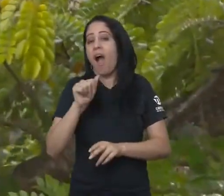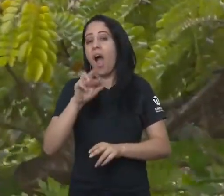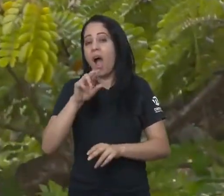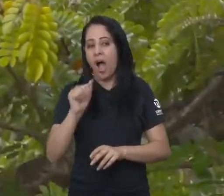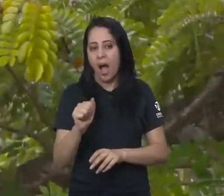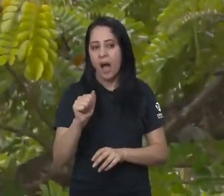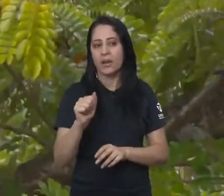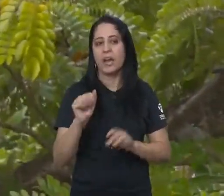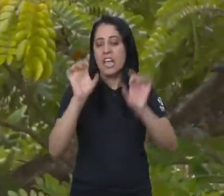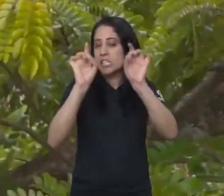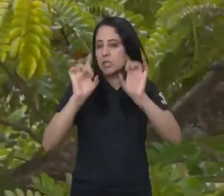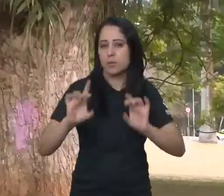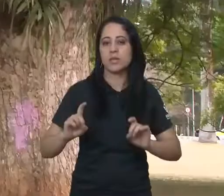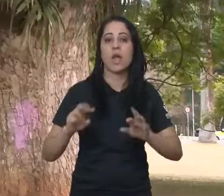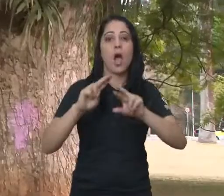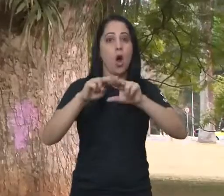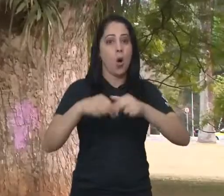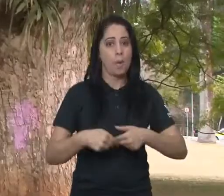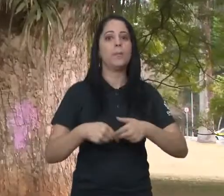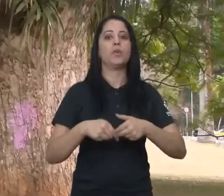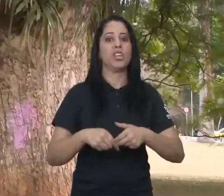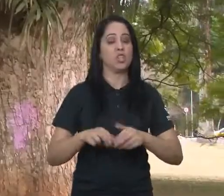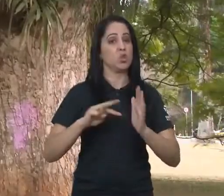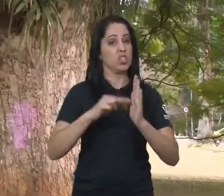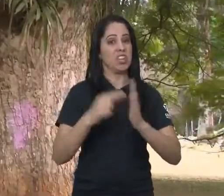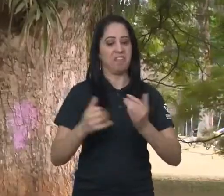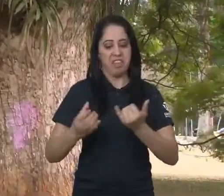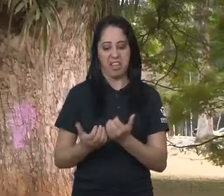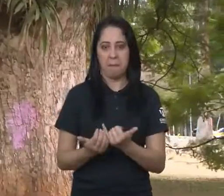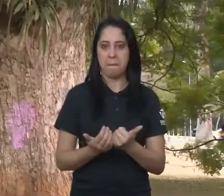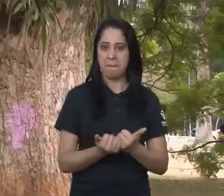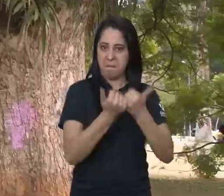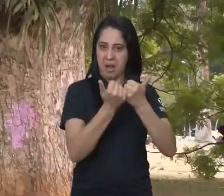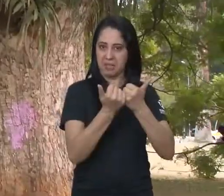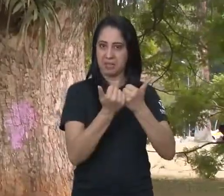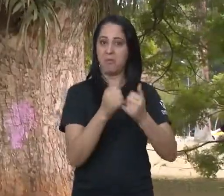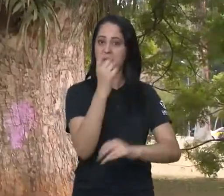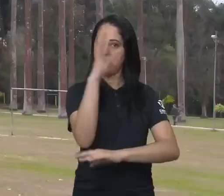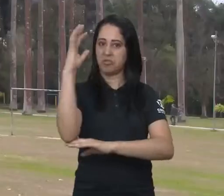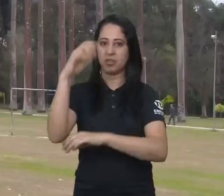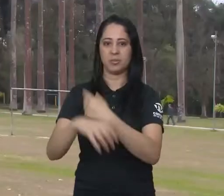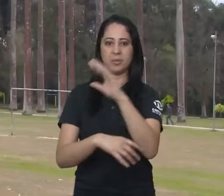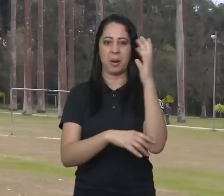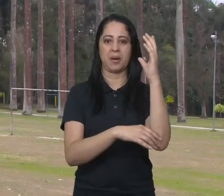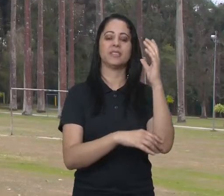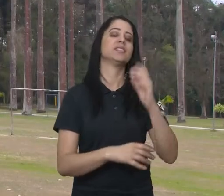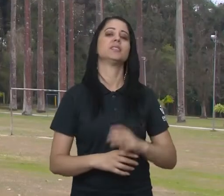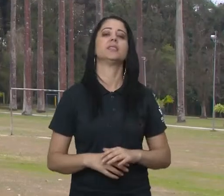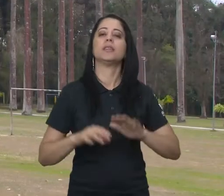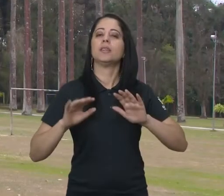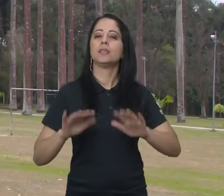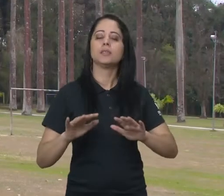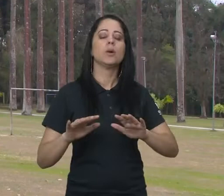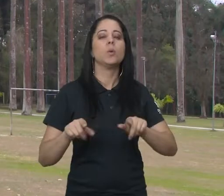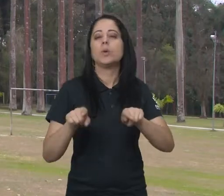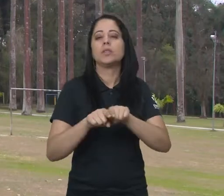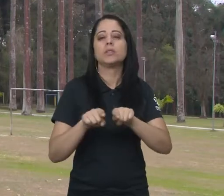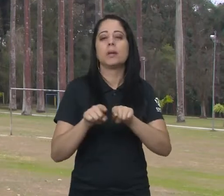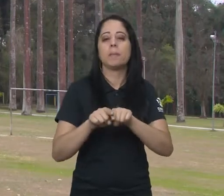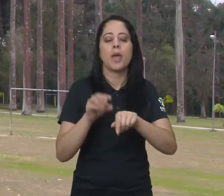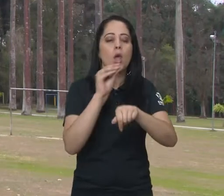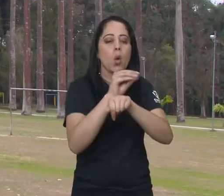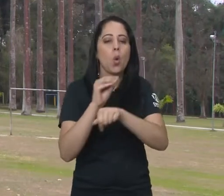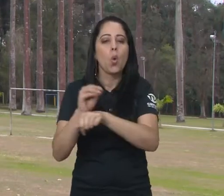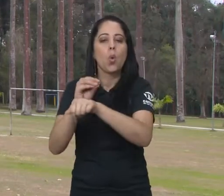e por isso foi tombada no ano de 2012, tornando-se um patrimônio ambiental. E ações como o tombamento de árvores e